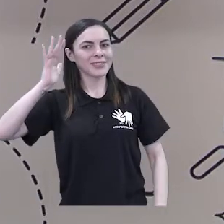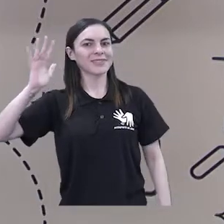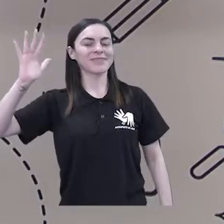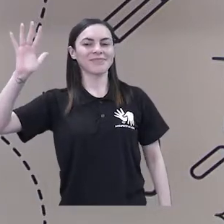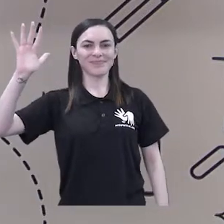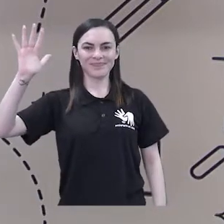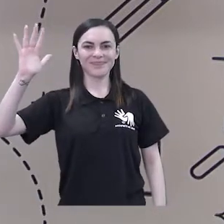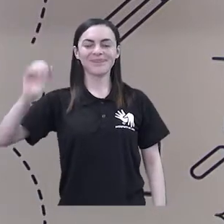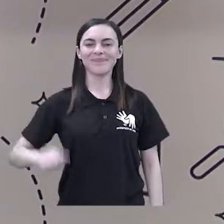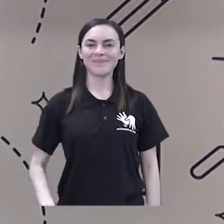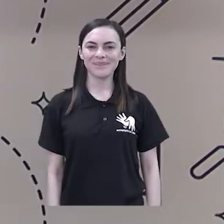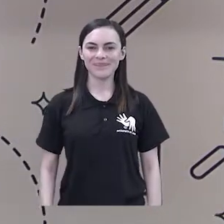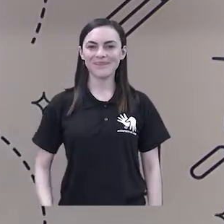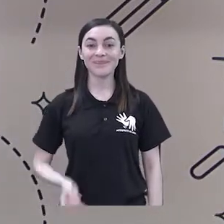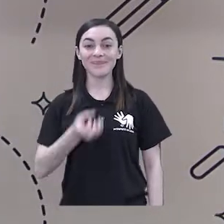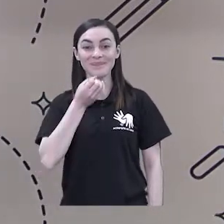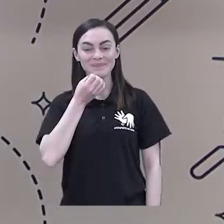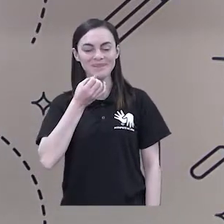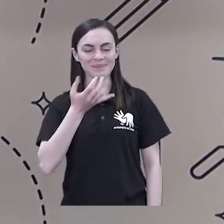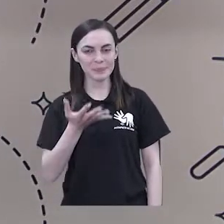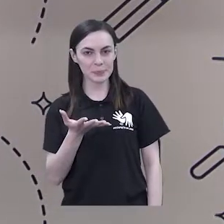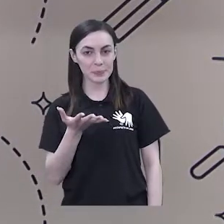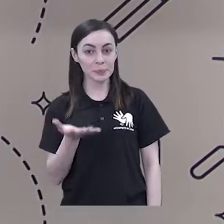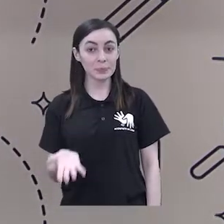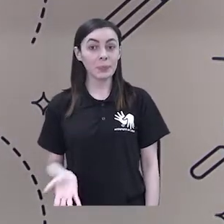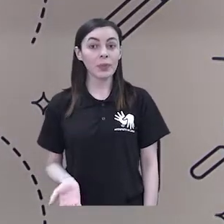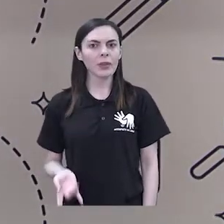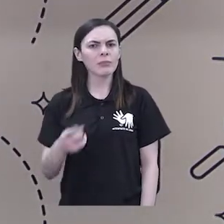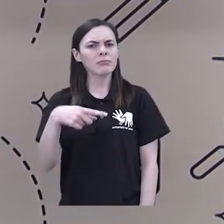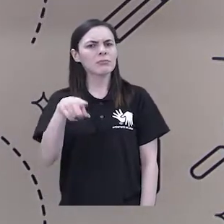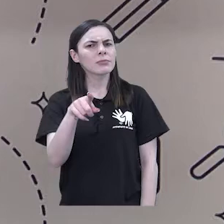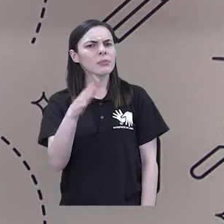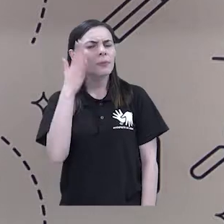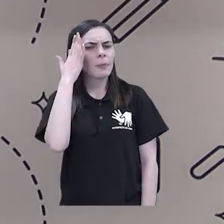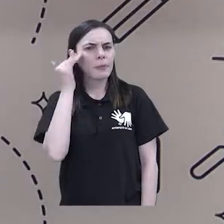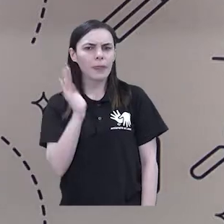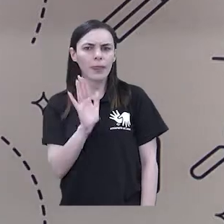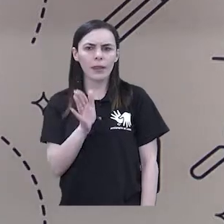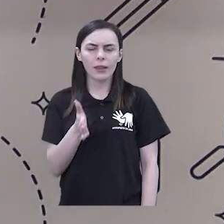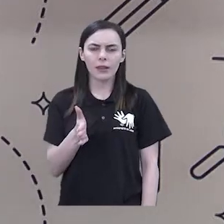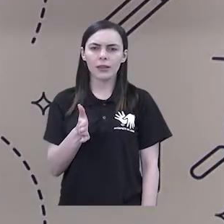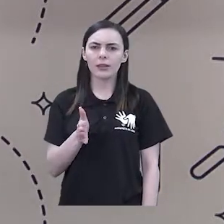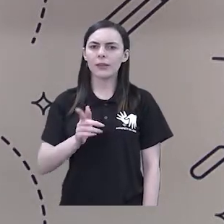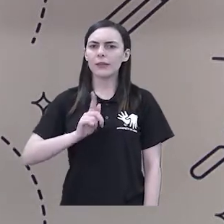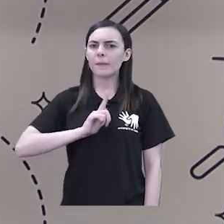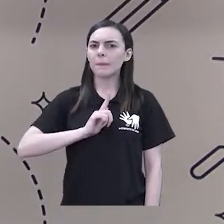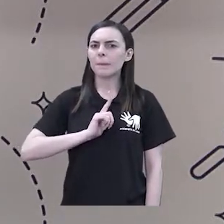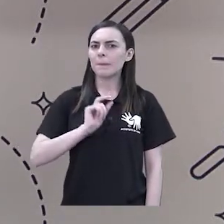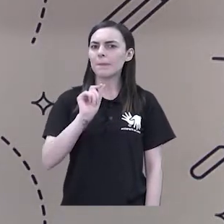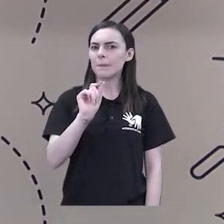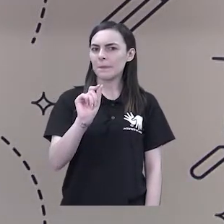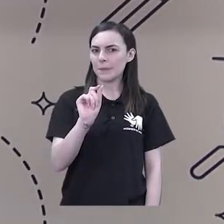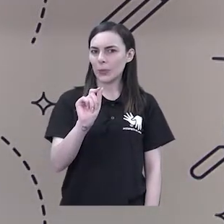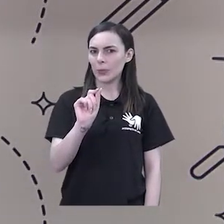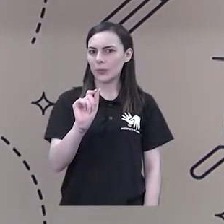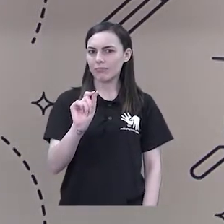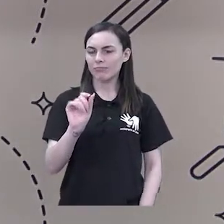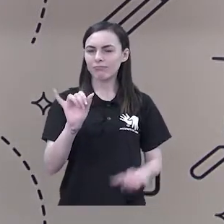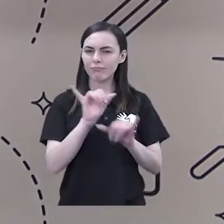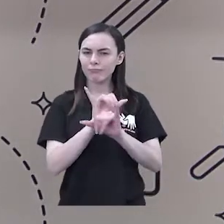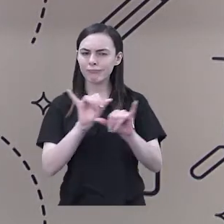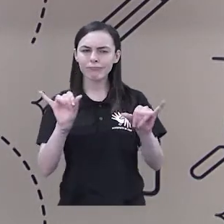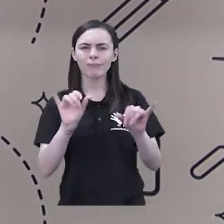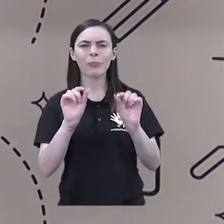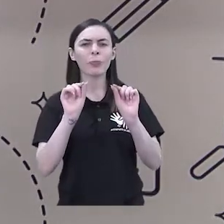imaginação. Muito bem, conforme vocês já sabem, nós temos um bloco aqui na